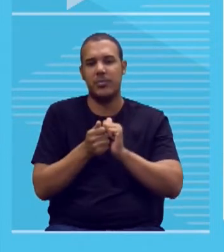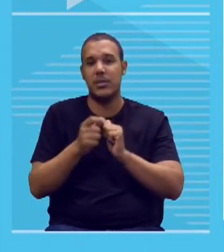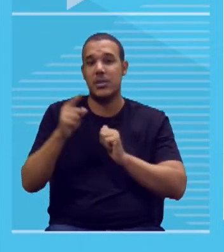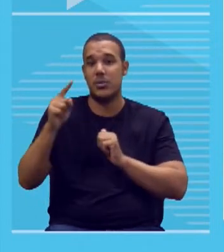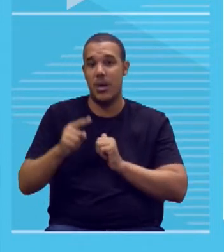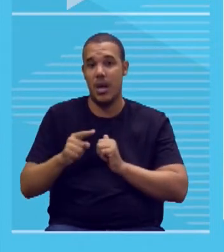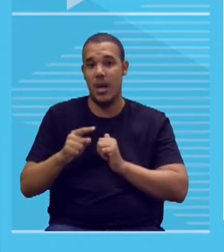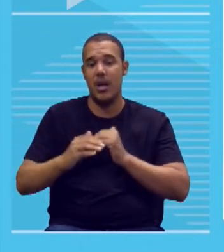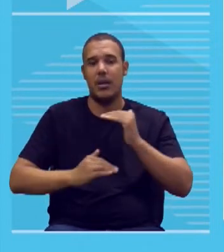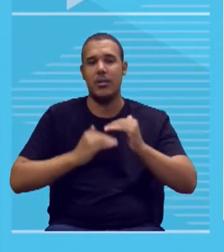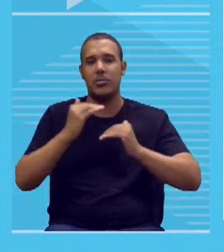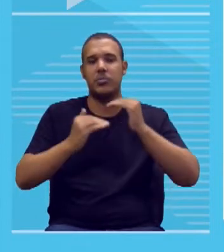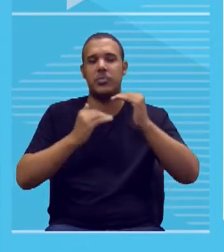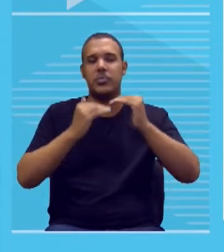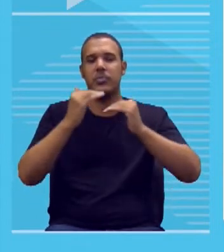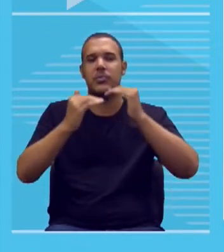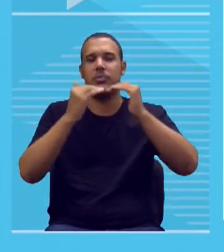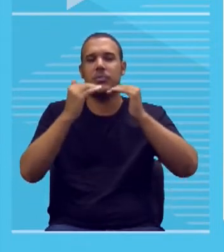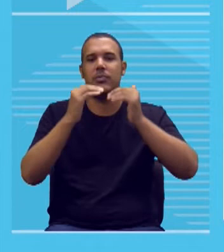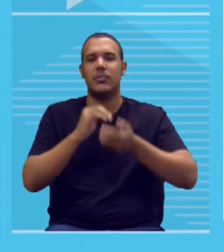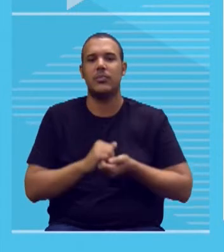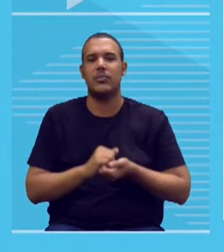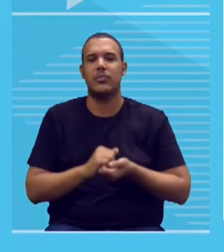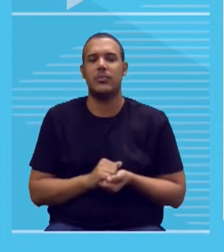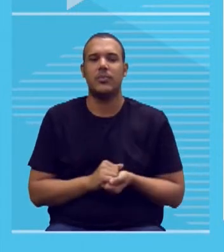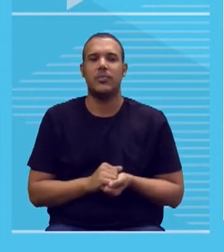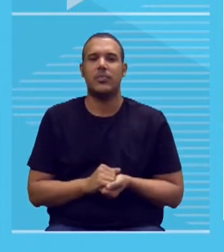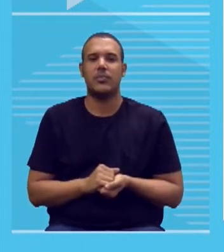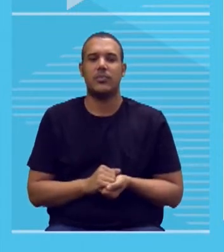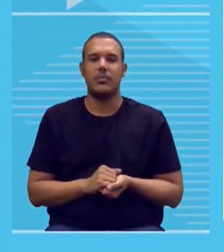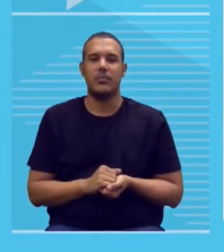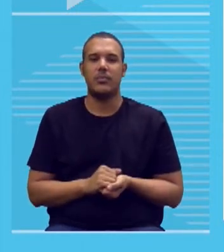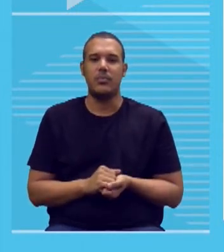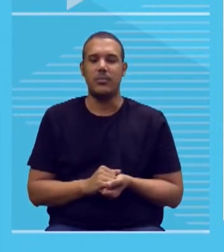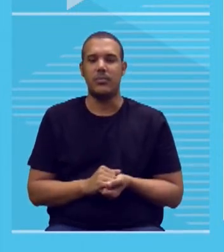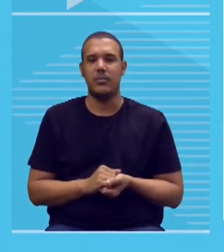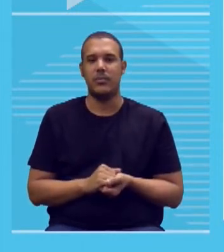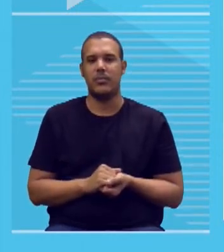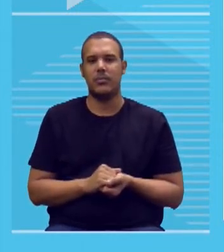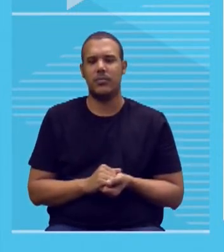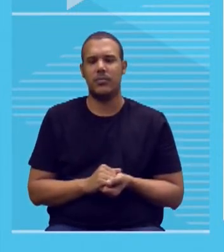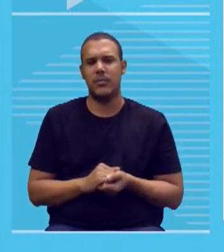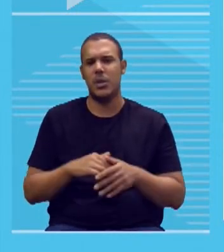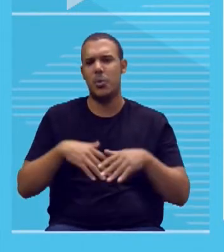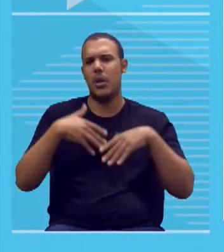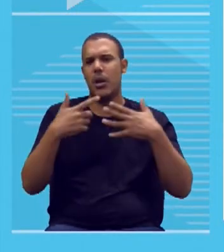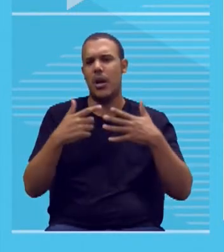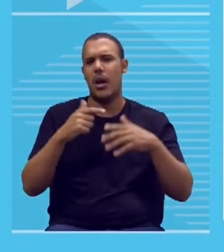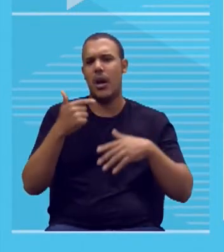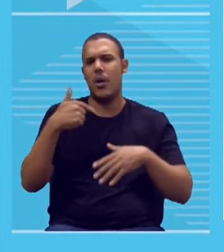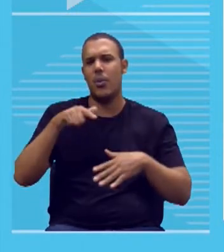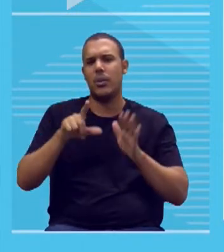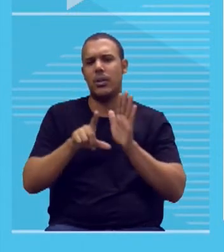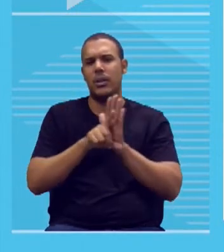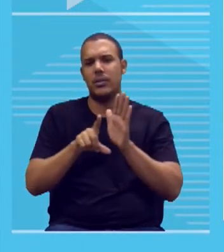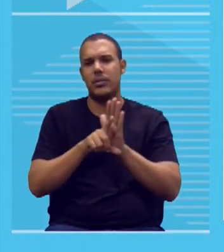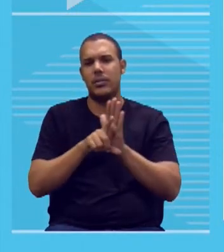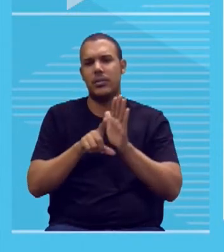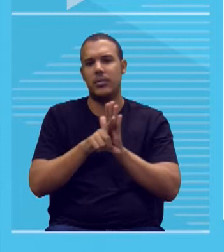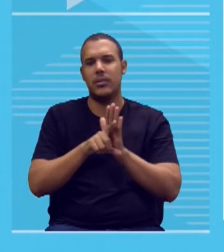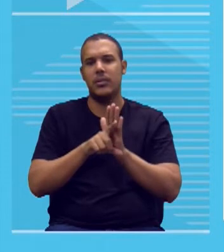evoluir quando não utilizada atrofiar beleza é igual era outra lei Professor